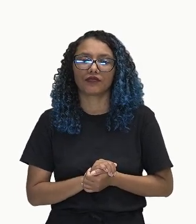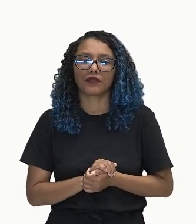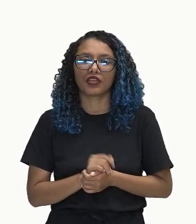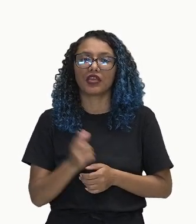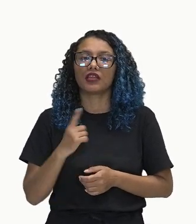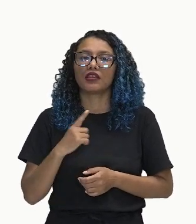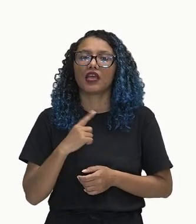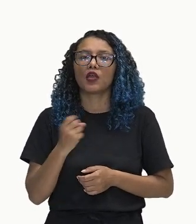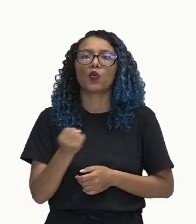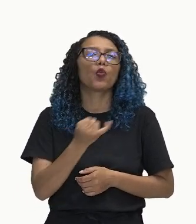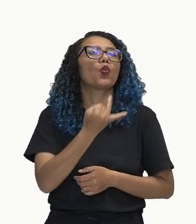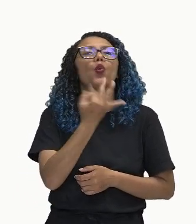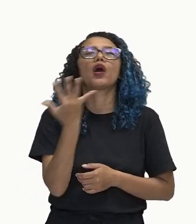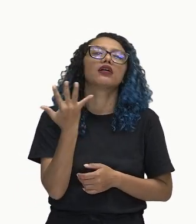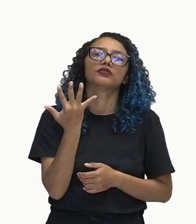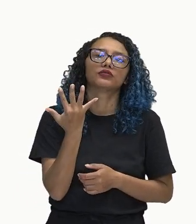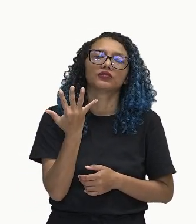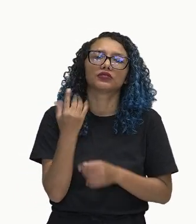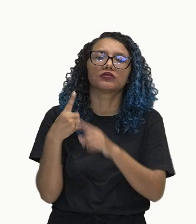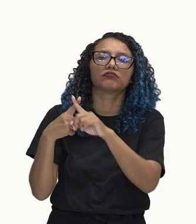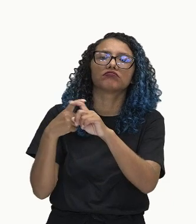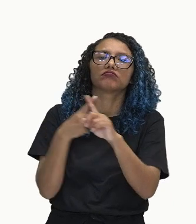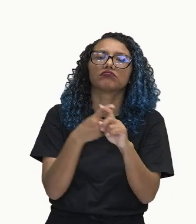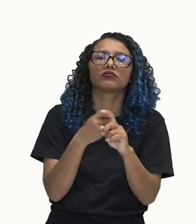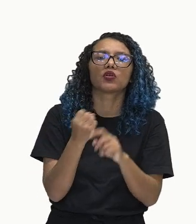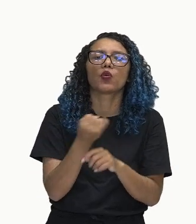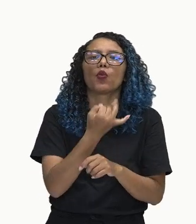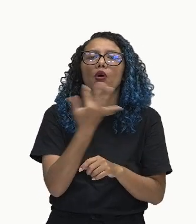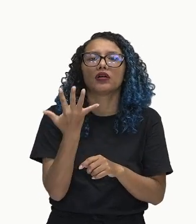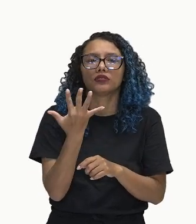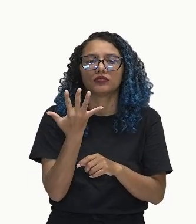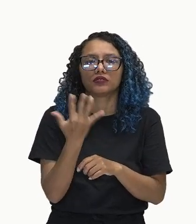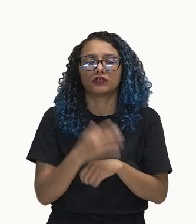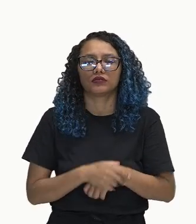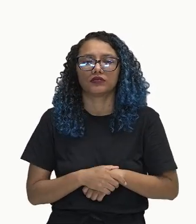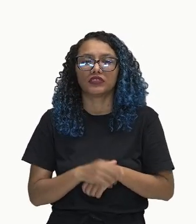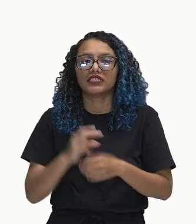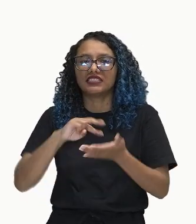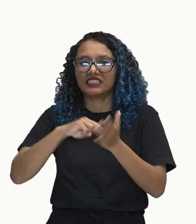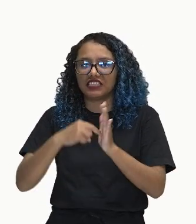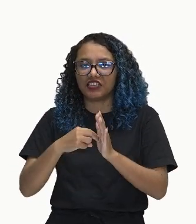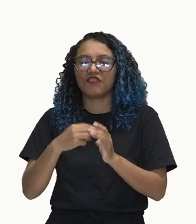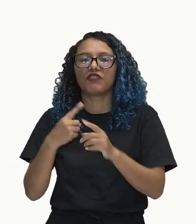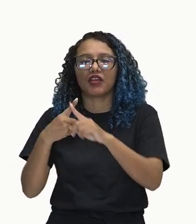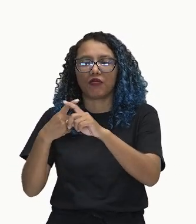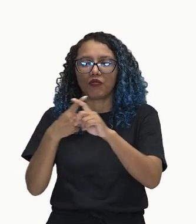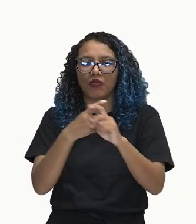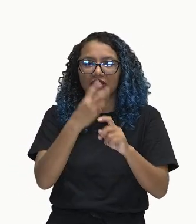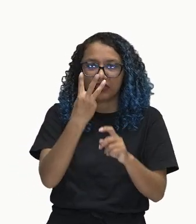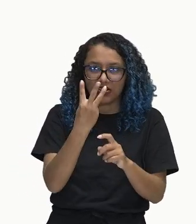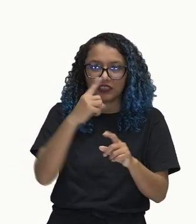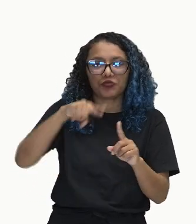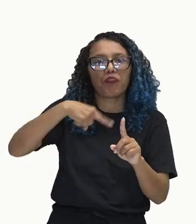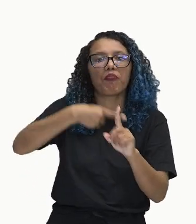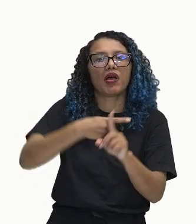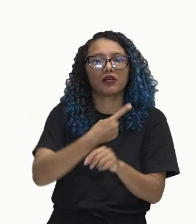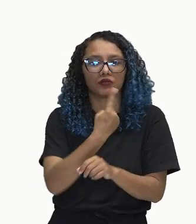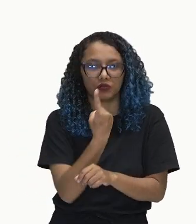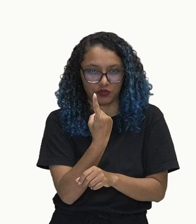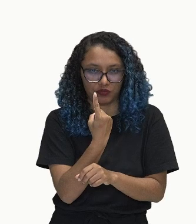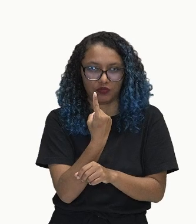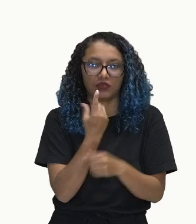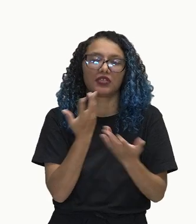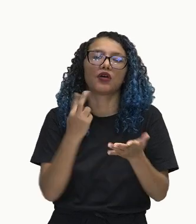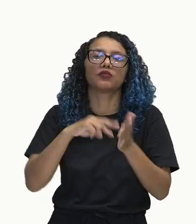elementos igual ao seu grau mais 1. Ou seja, aqui como ele é do terceiro grau, 3 mais 1 é 4.